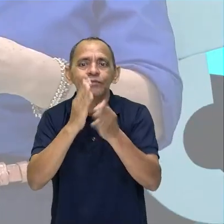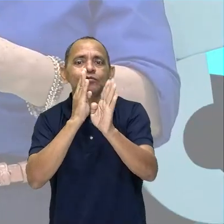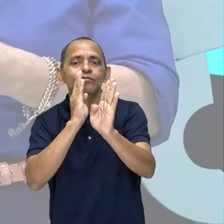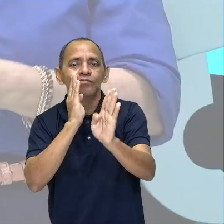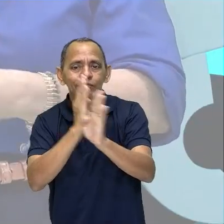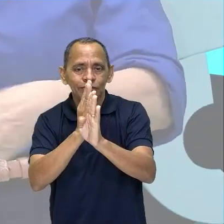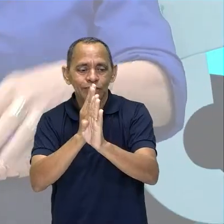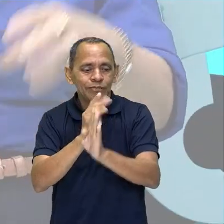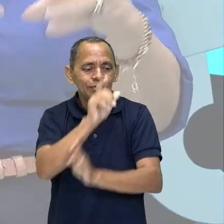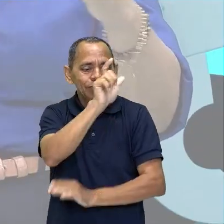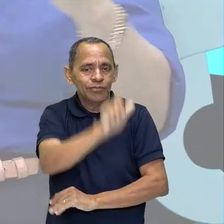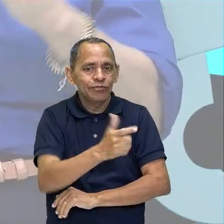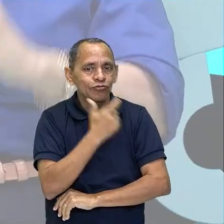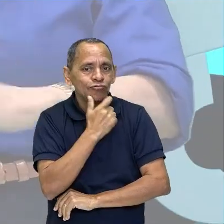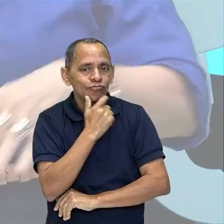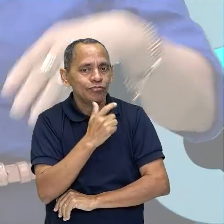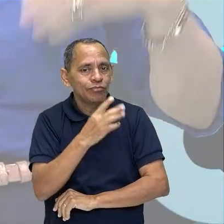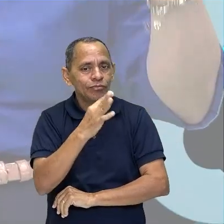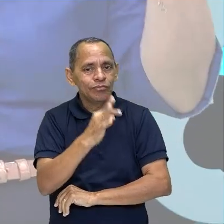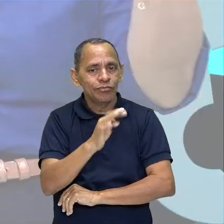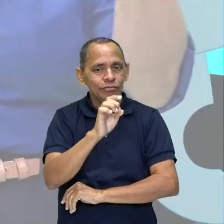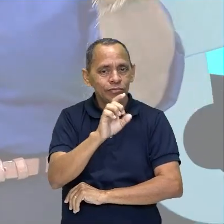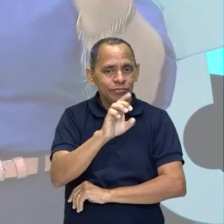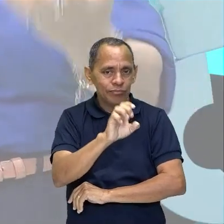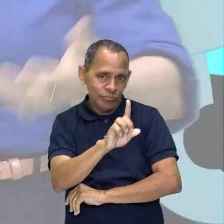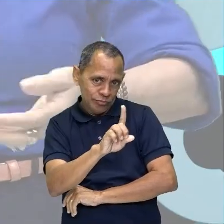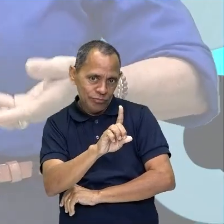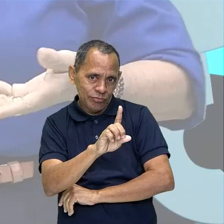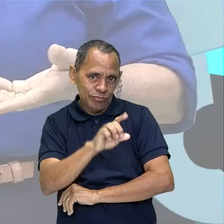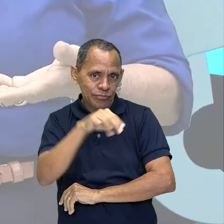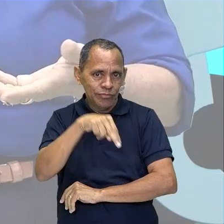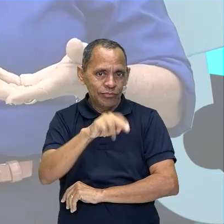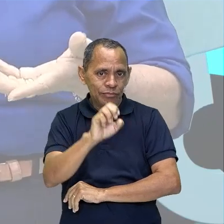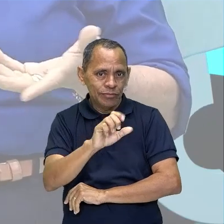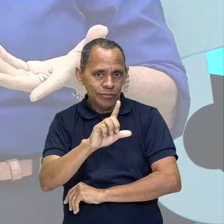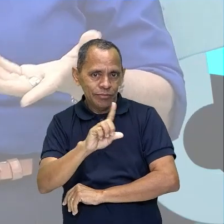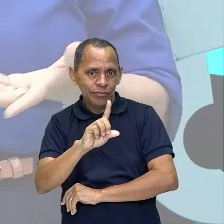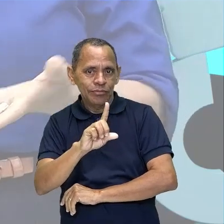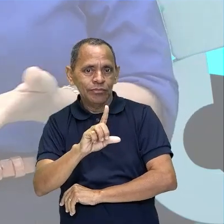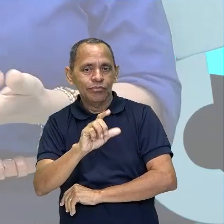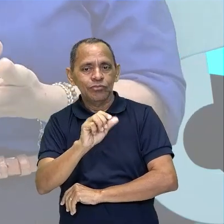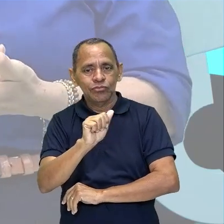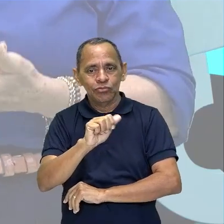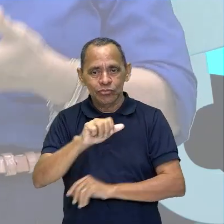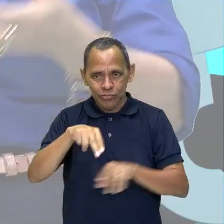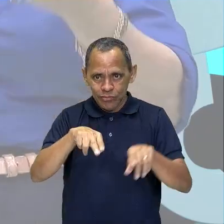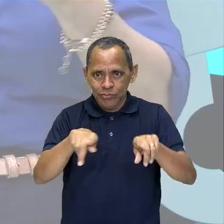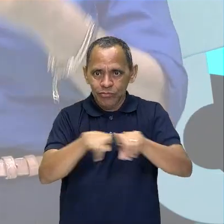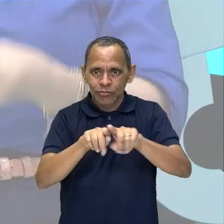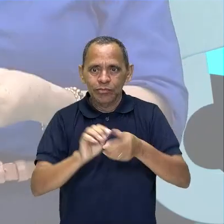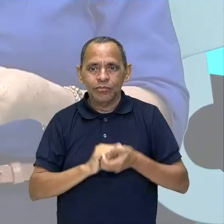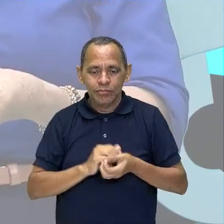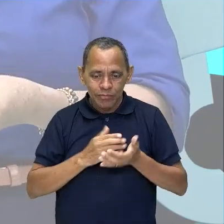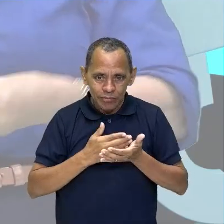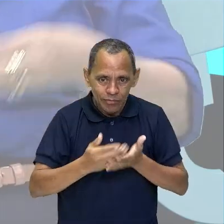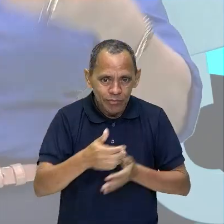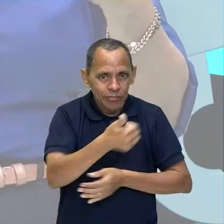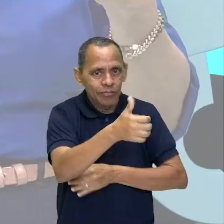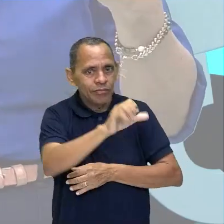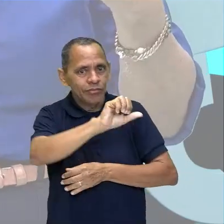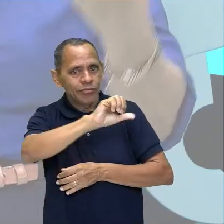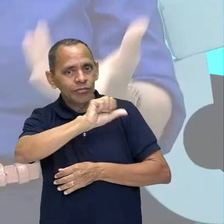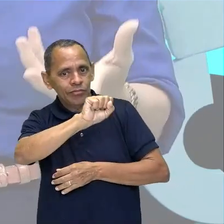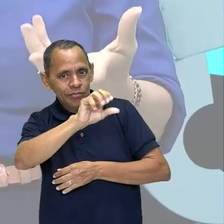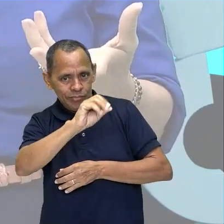Ted Nelson, né, que começa ali na década de 80 e segue 90 em diante, aí você tem, então,